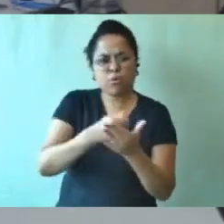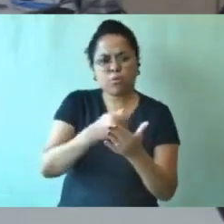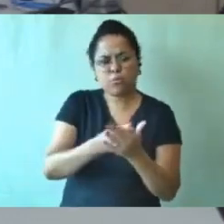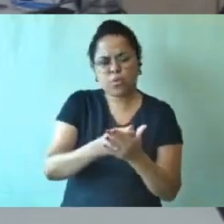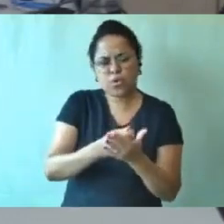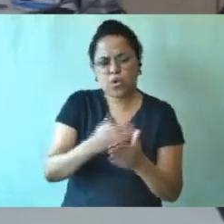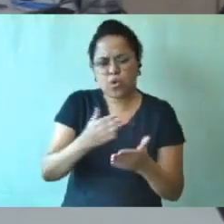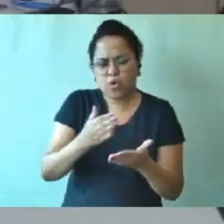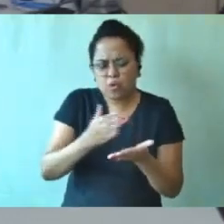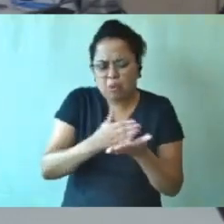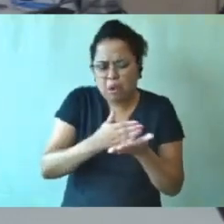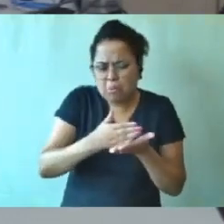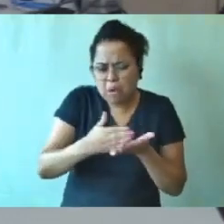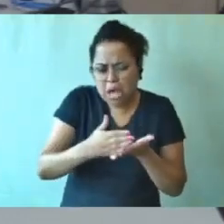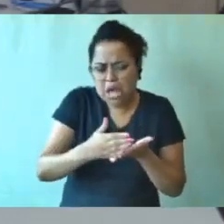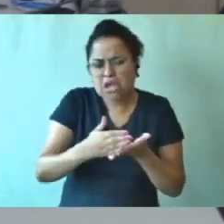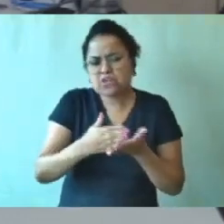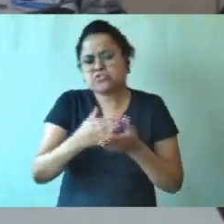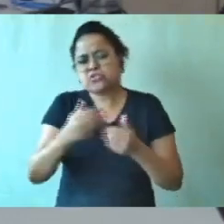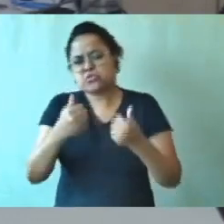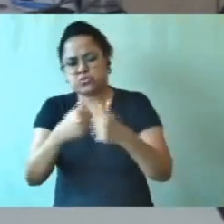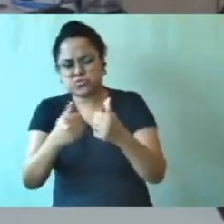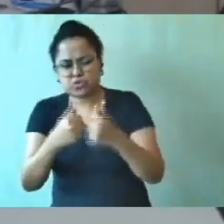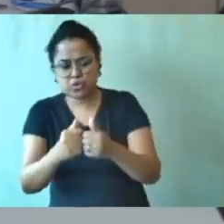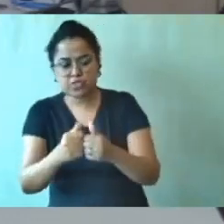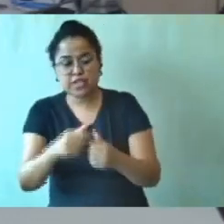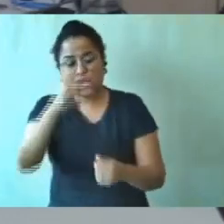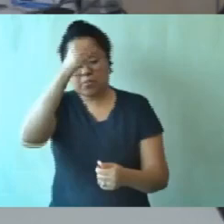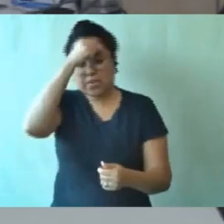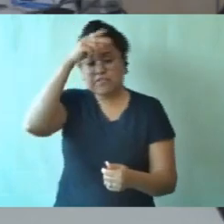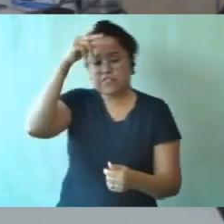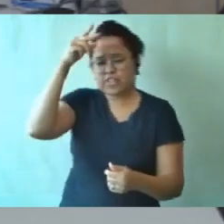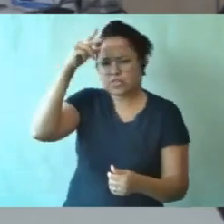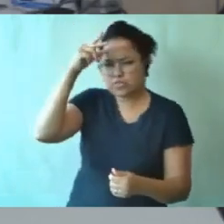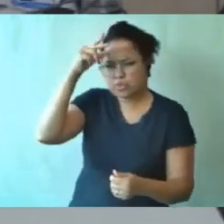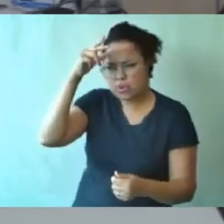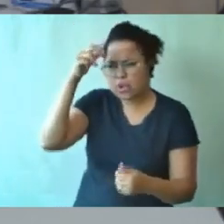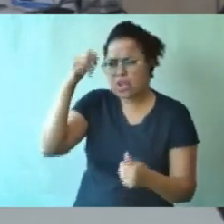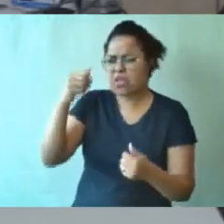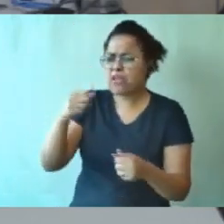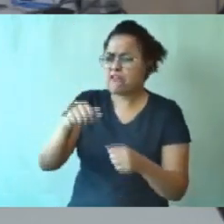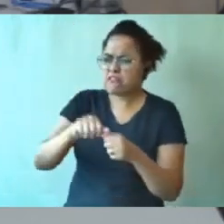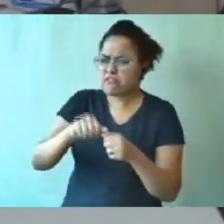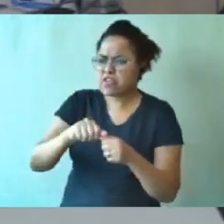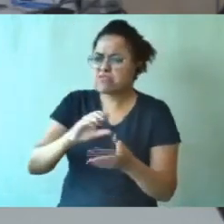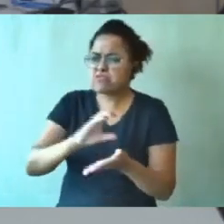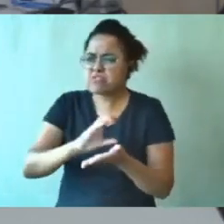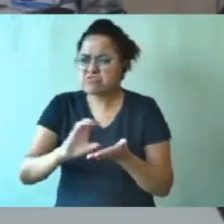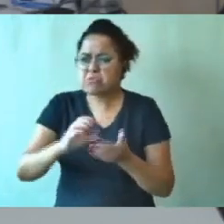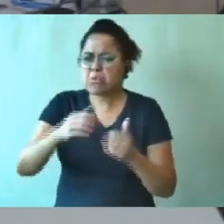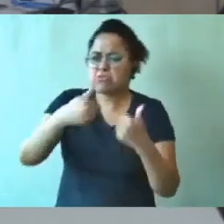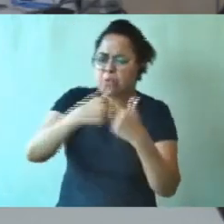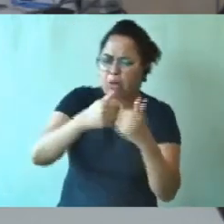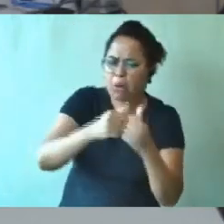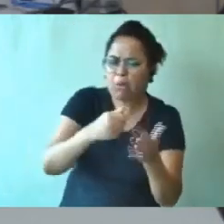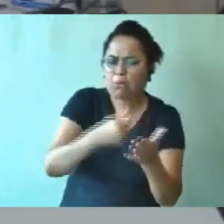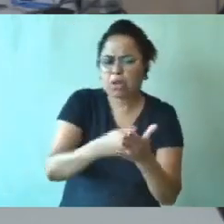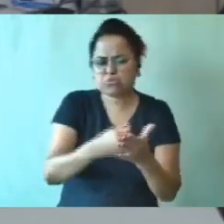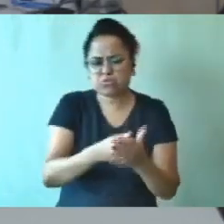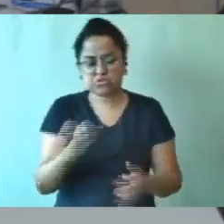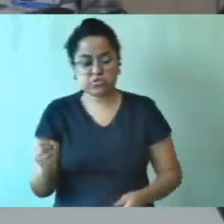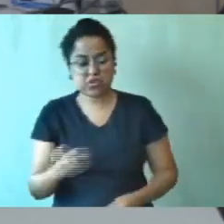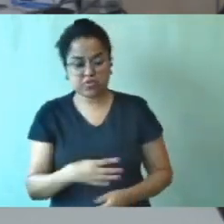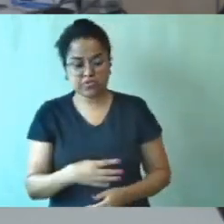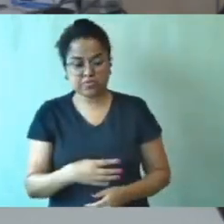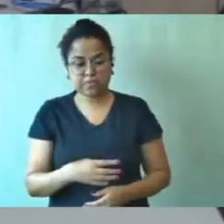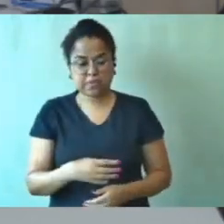prefeitura fez uma operação de compra dos ônibus, quem de fato comprou os ônibus e... como que se divide esses ônibus